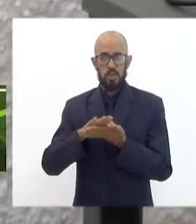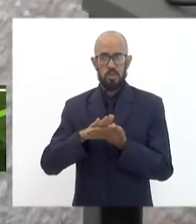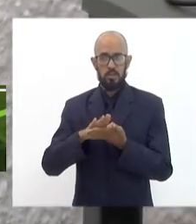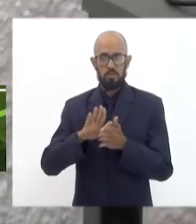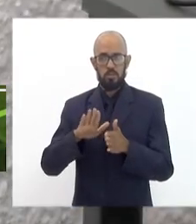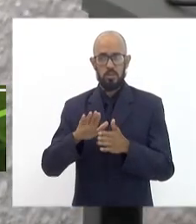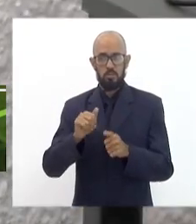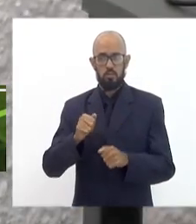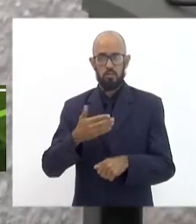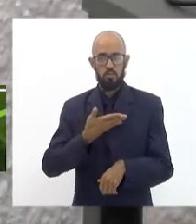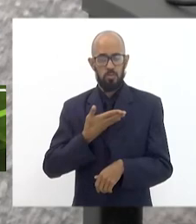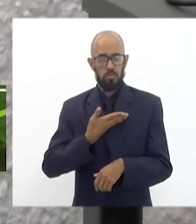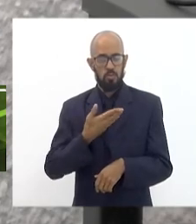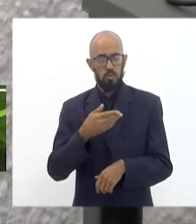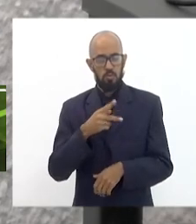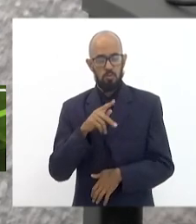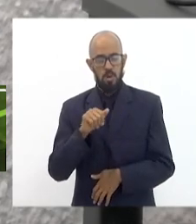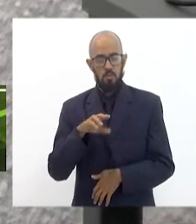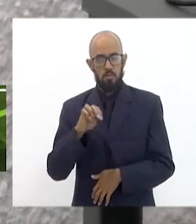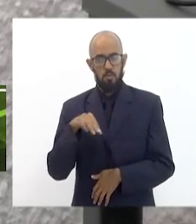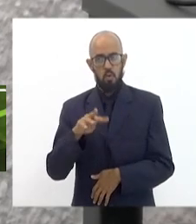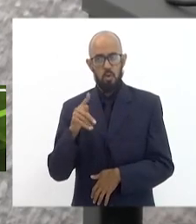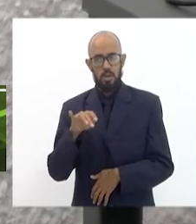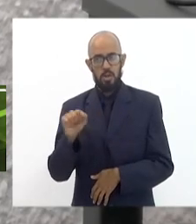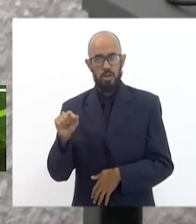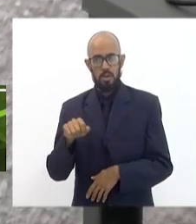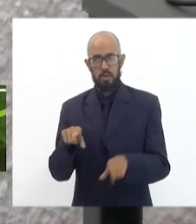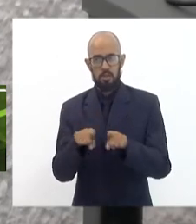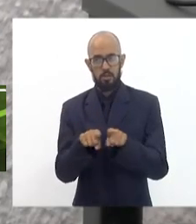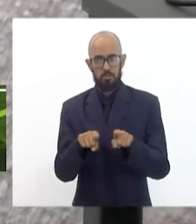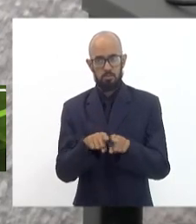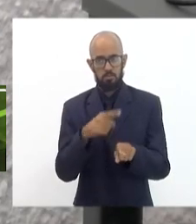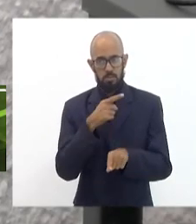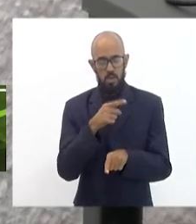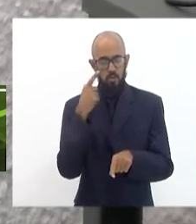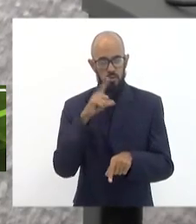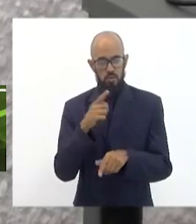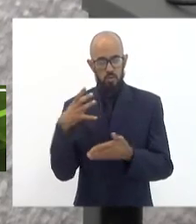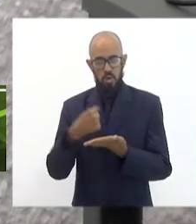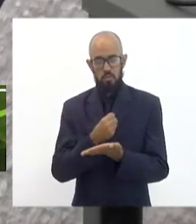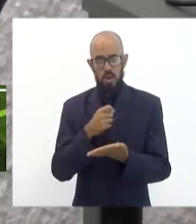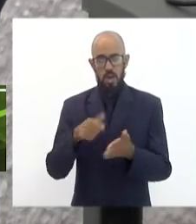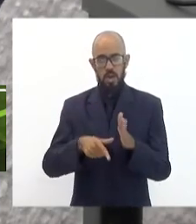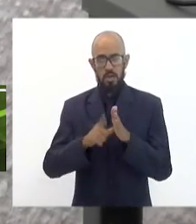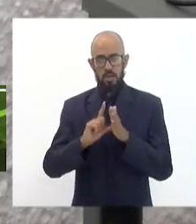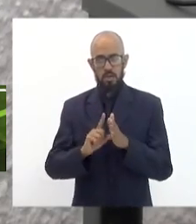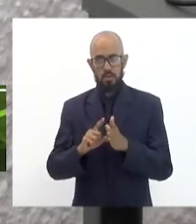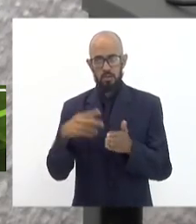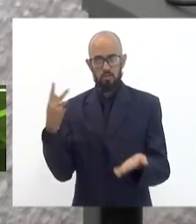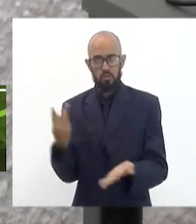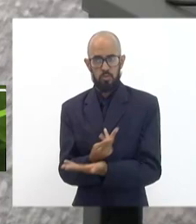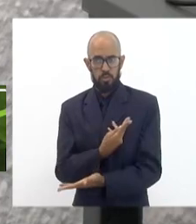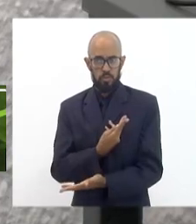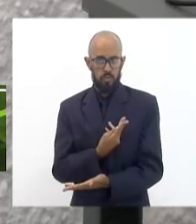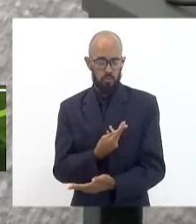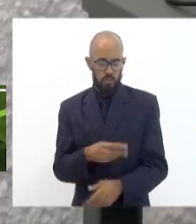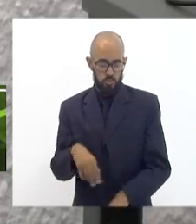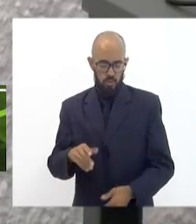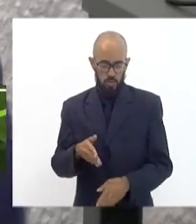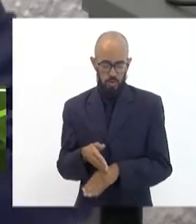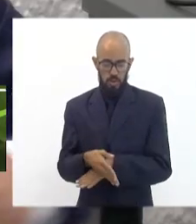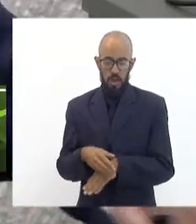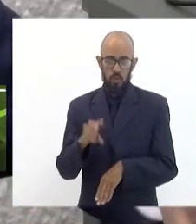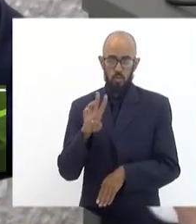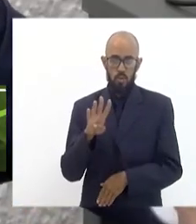nosso querido colega Pampulha é teve a felicidade de recuperar esse convênio antes da tragédia a entrar quatro